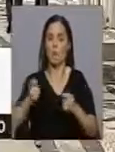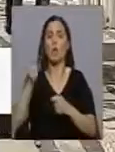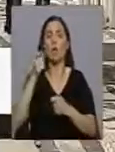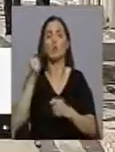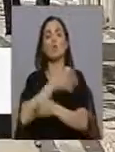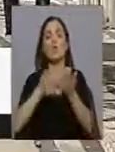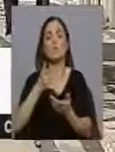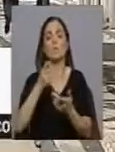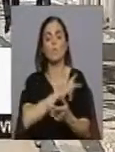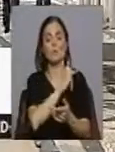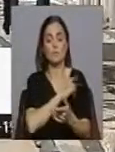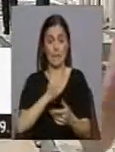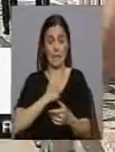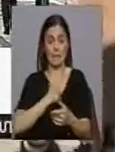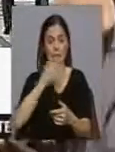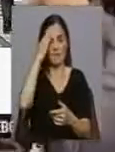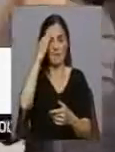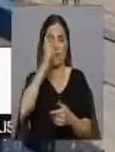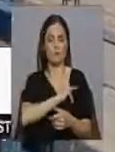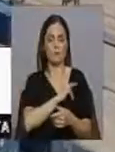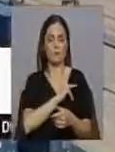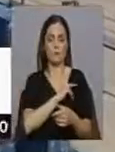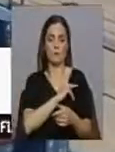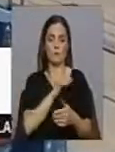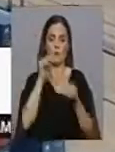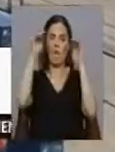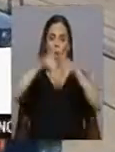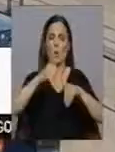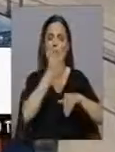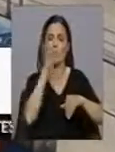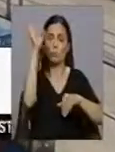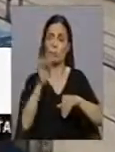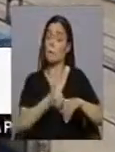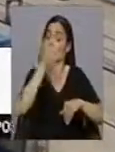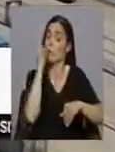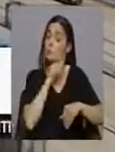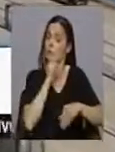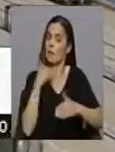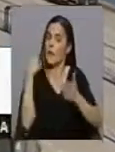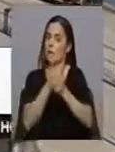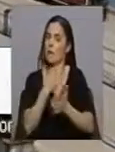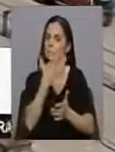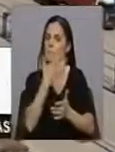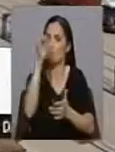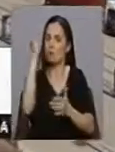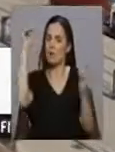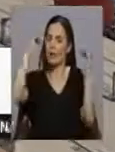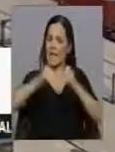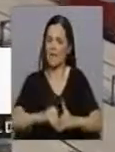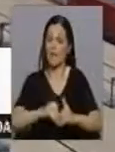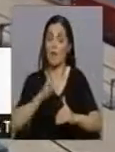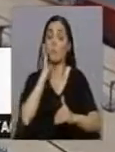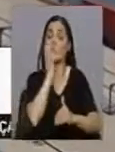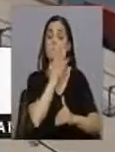da católica as previsões da universidade onde eles um recuo de cinco porcento na melhor das hipóteses até aos dezessete por cento de queda em